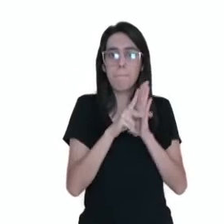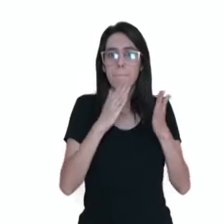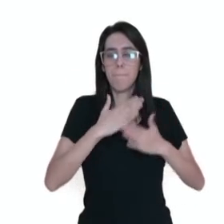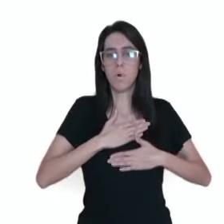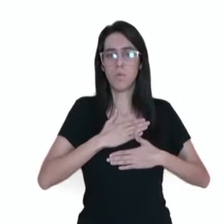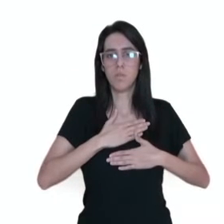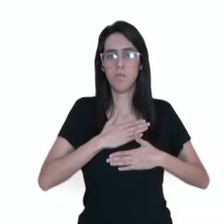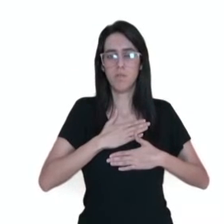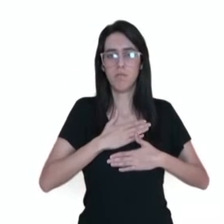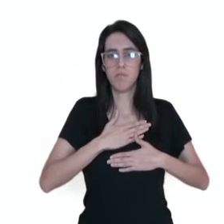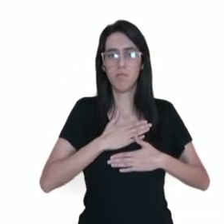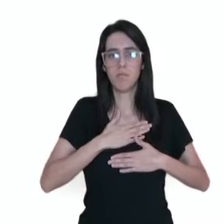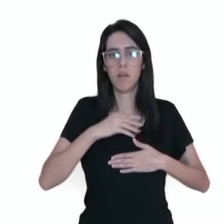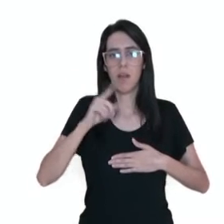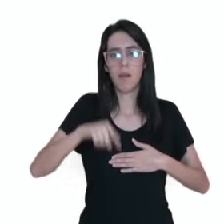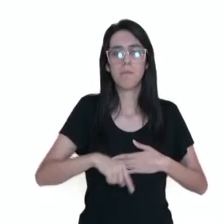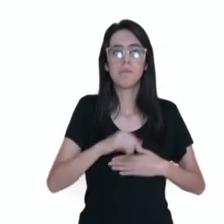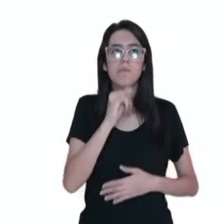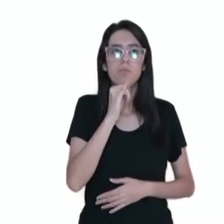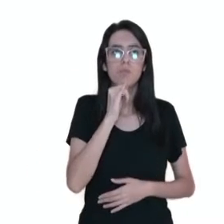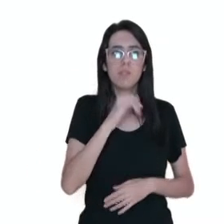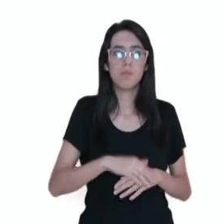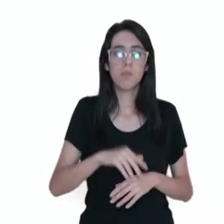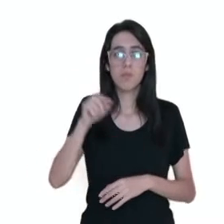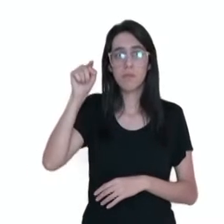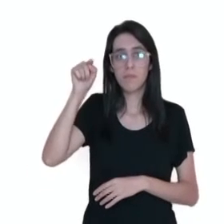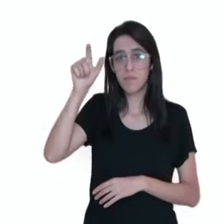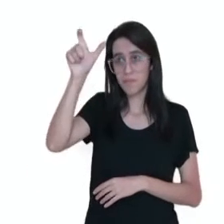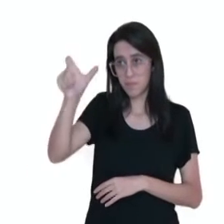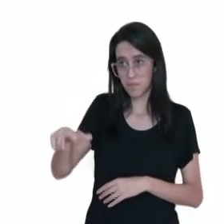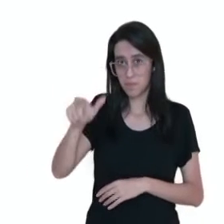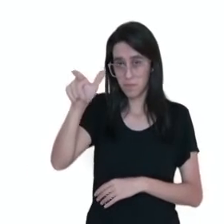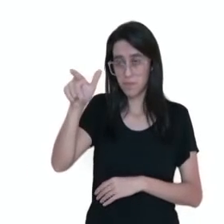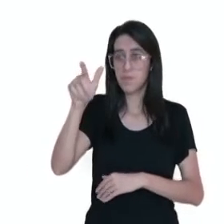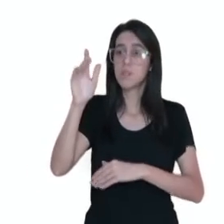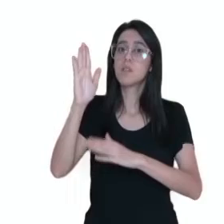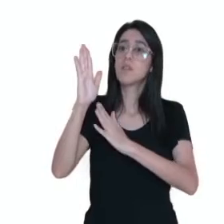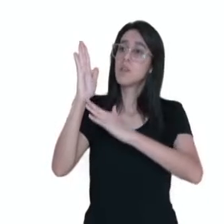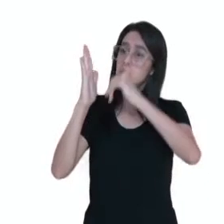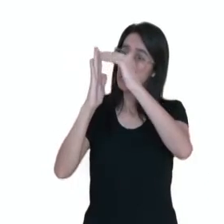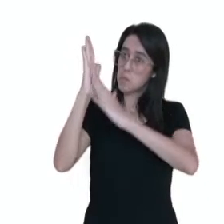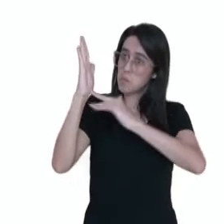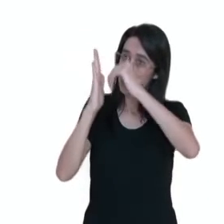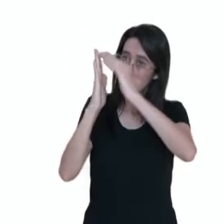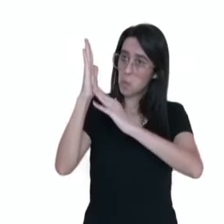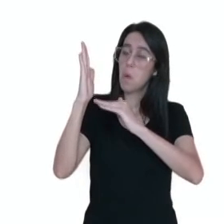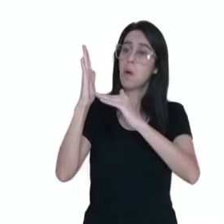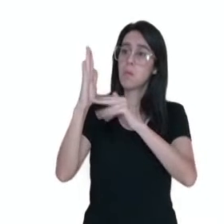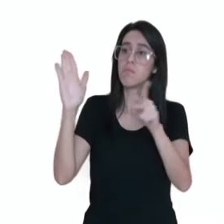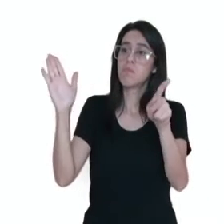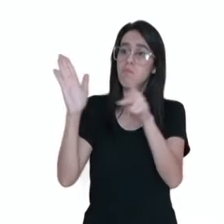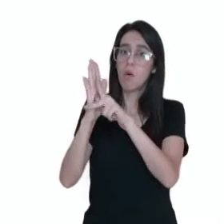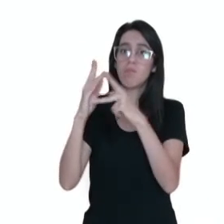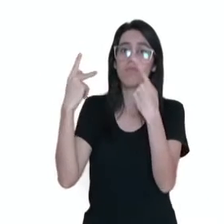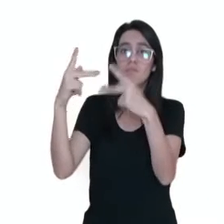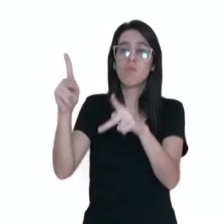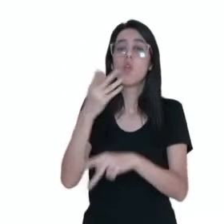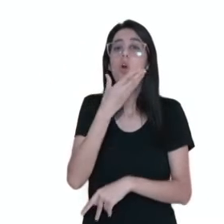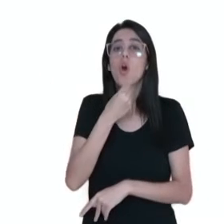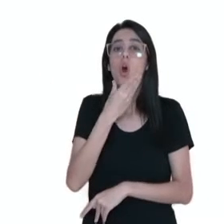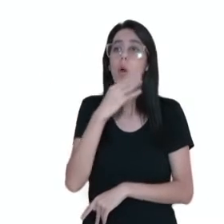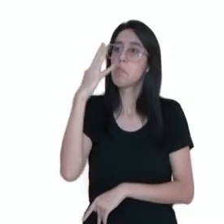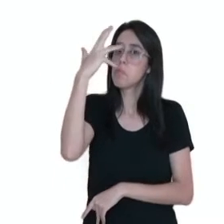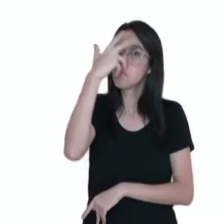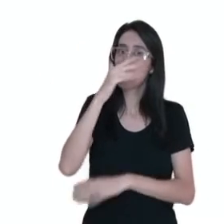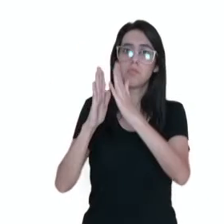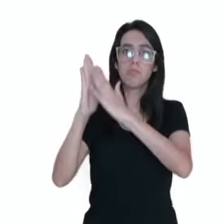possuir, concorda em gênero. Este é o pintor cujo quadro é muito apreciado. Quer dizer que o quadro é dele, ideia